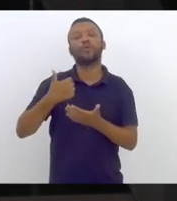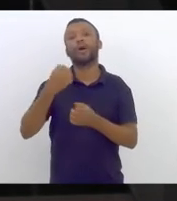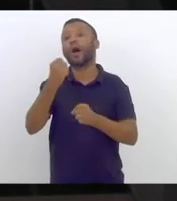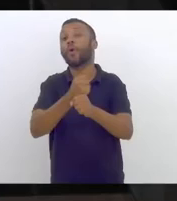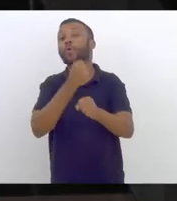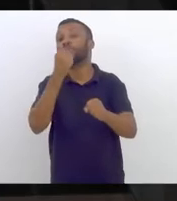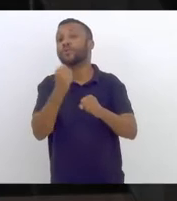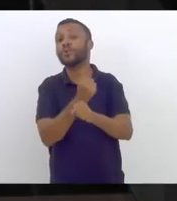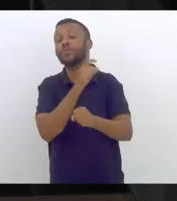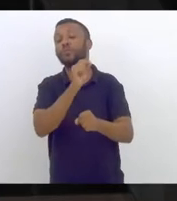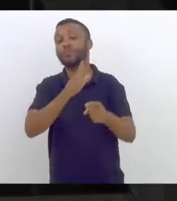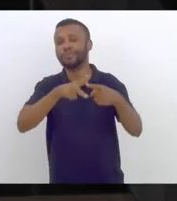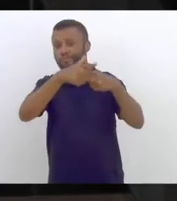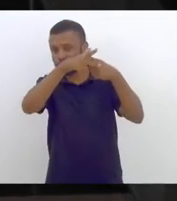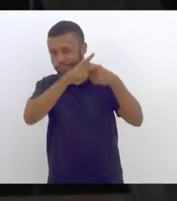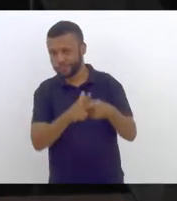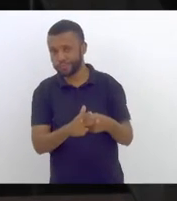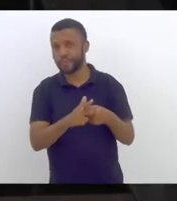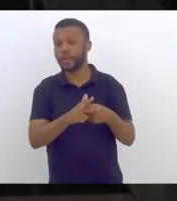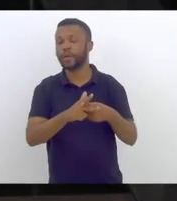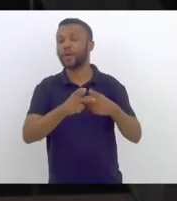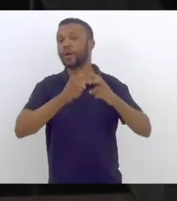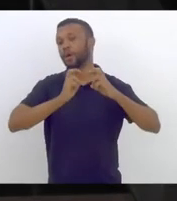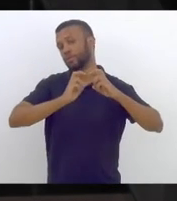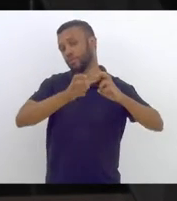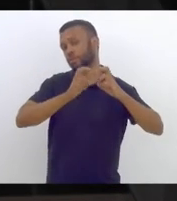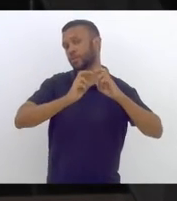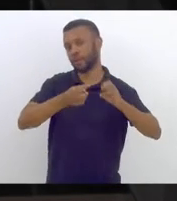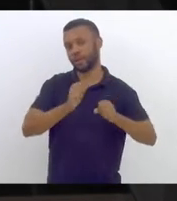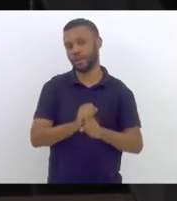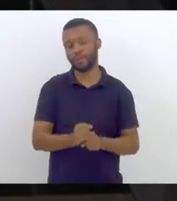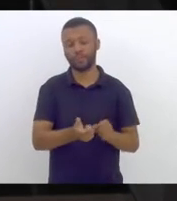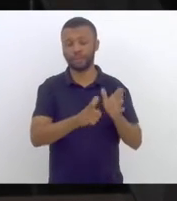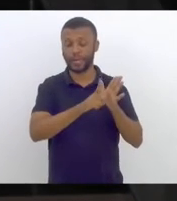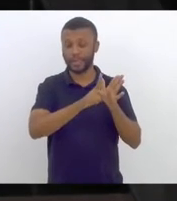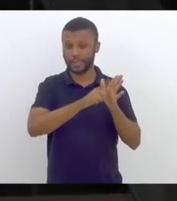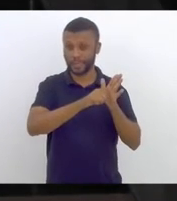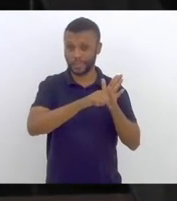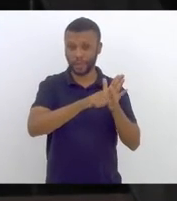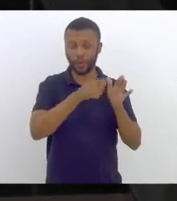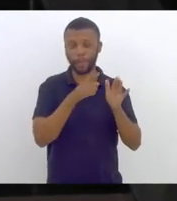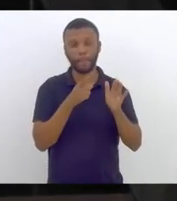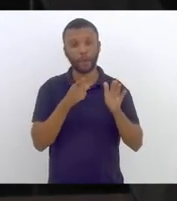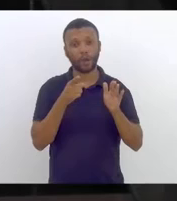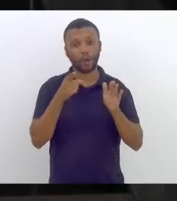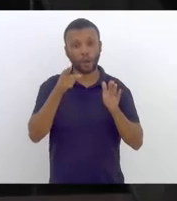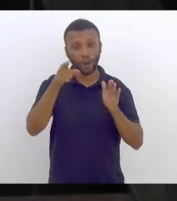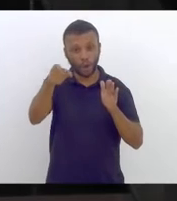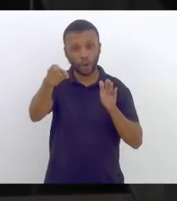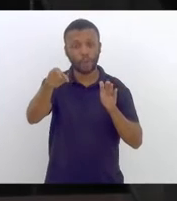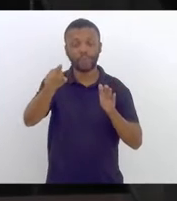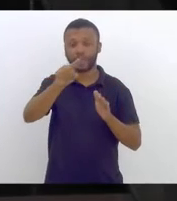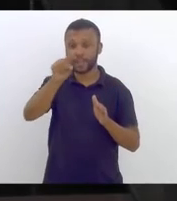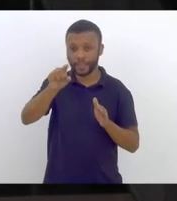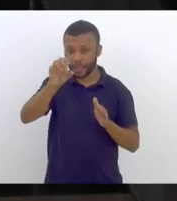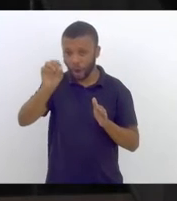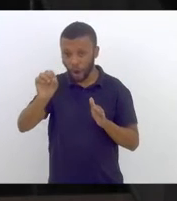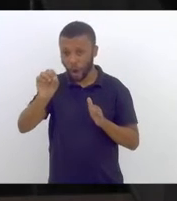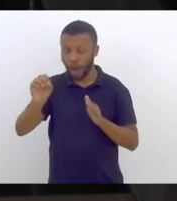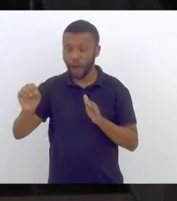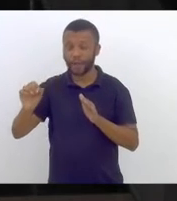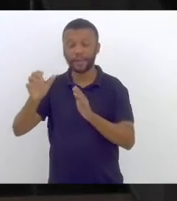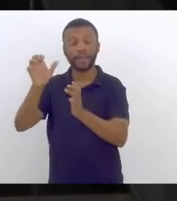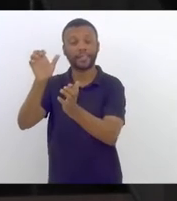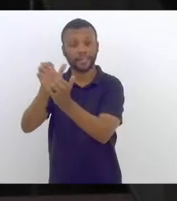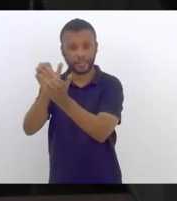ferroviário de transporte de passageiro, ligando a Central do Brasil, a nossa querida Zona Oeste até Santa Cruz